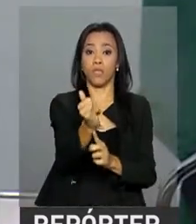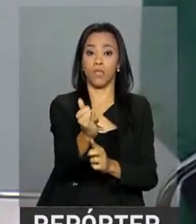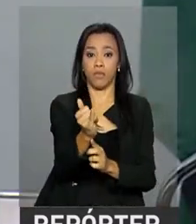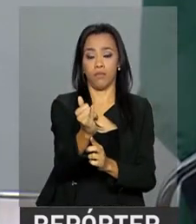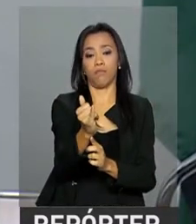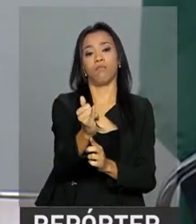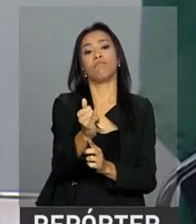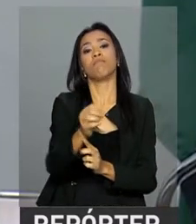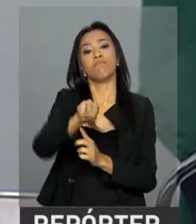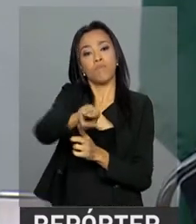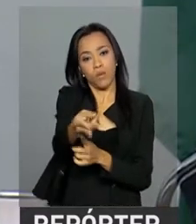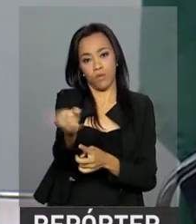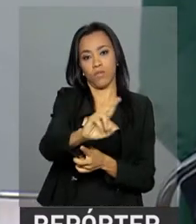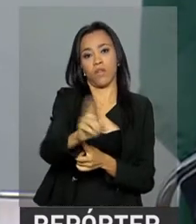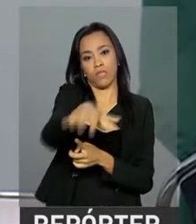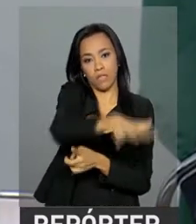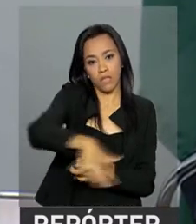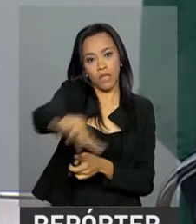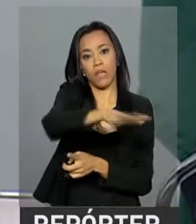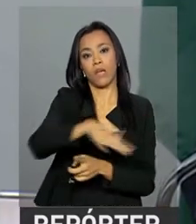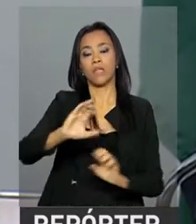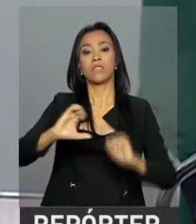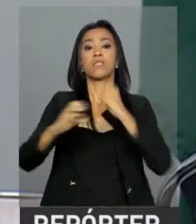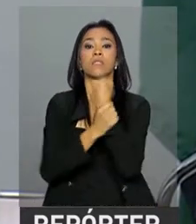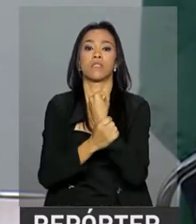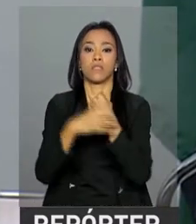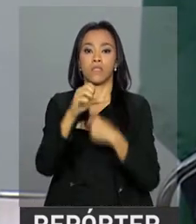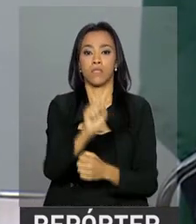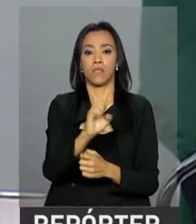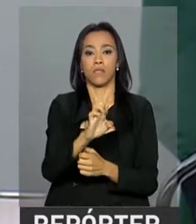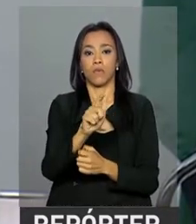apenas em 16 alcançando 200